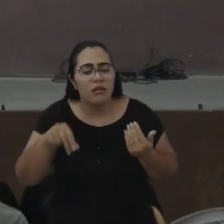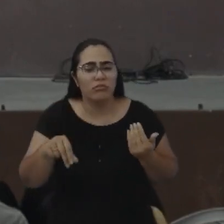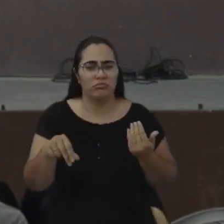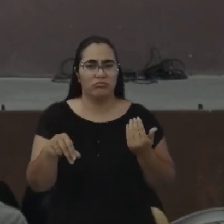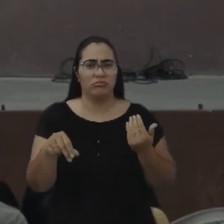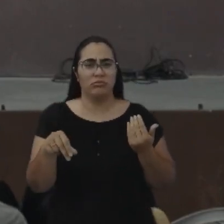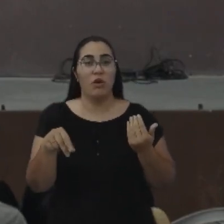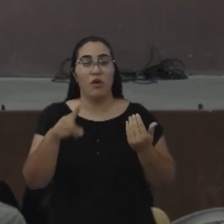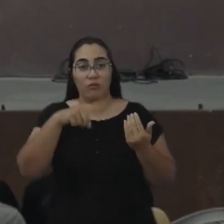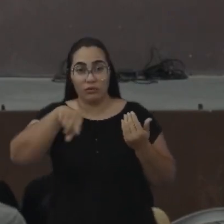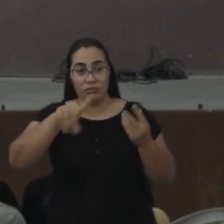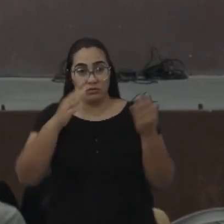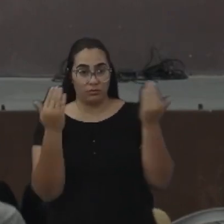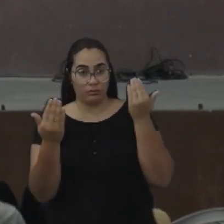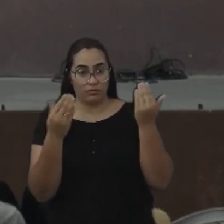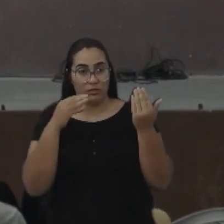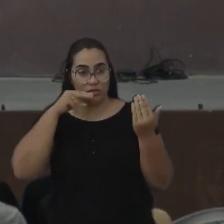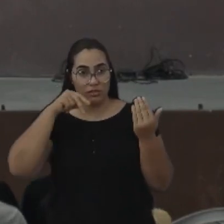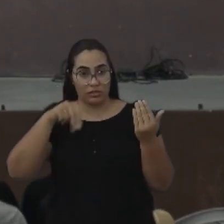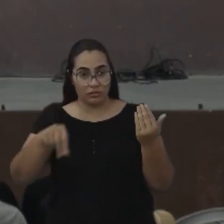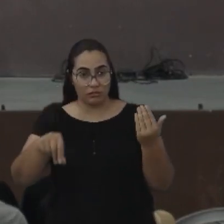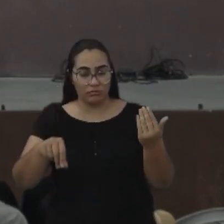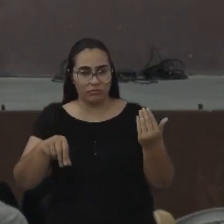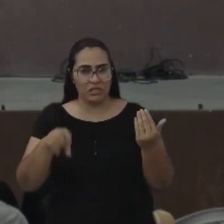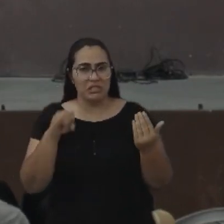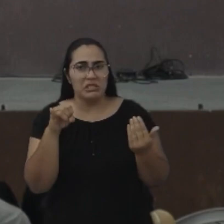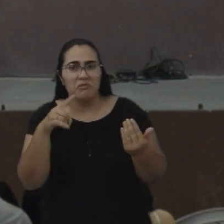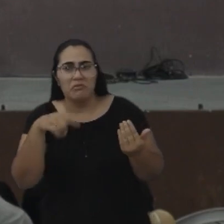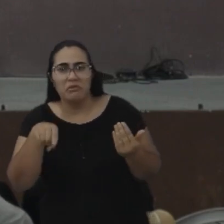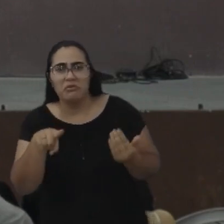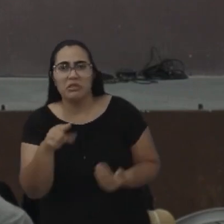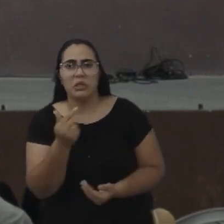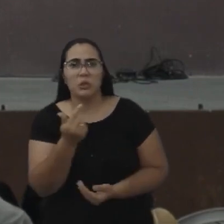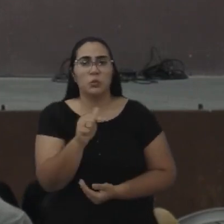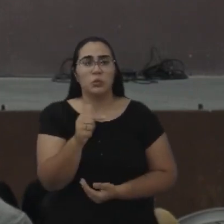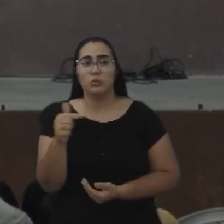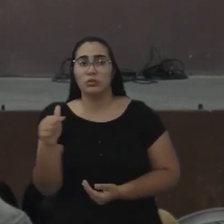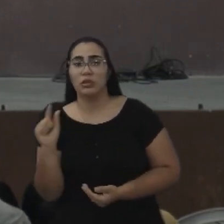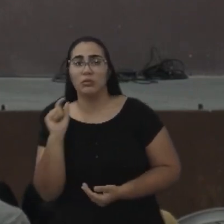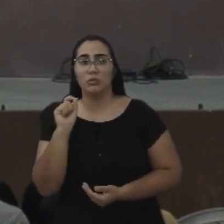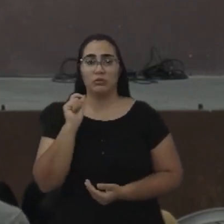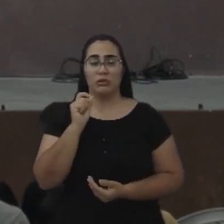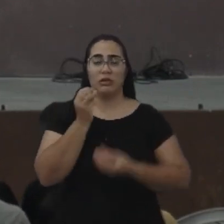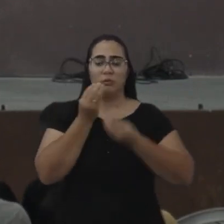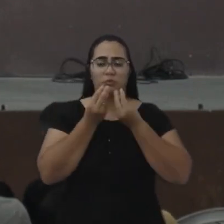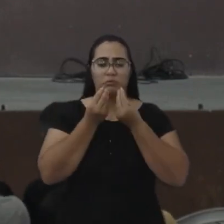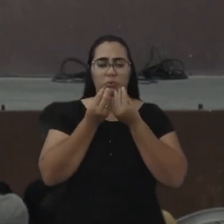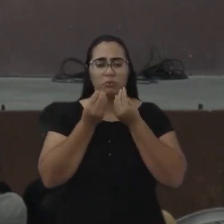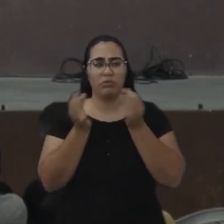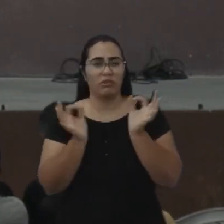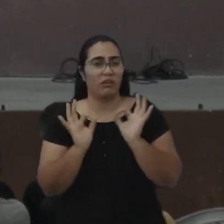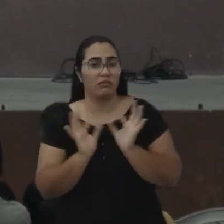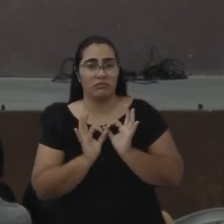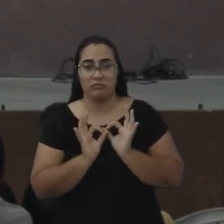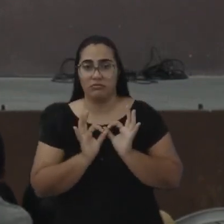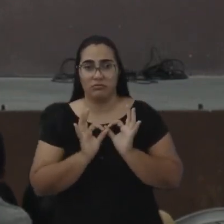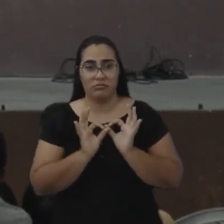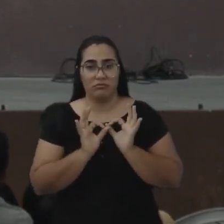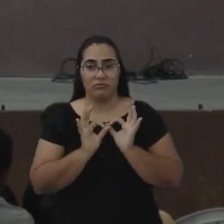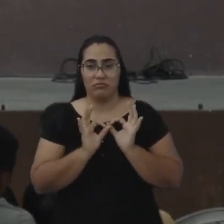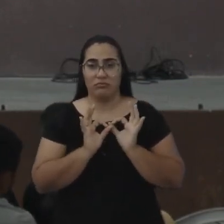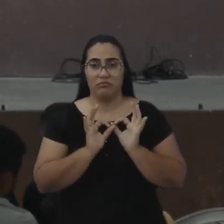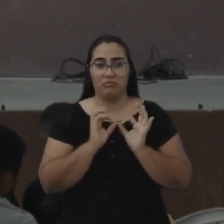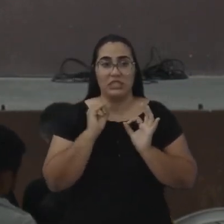vocês são sal, mas se vocês não tiverem a propriedade que o sal tem, se vocês não realizarem